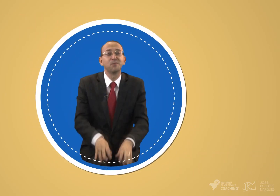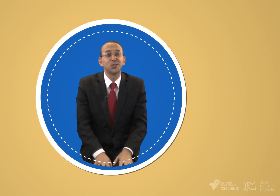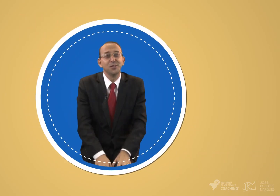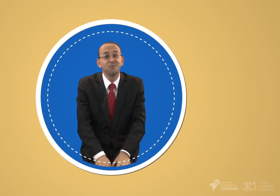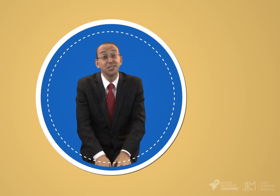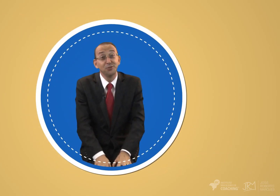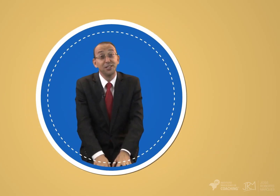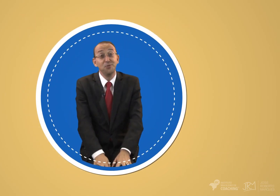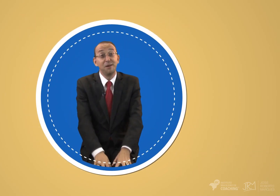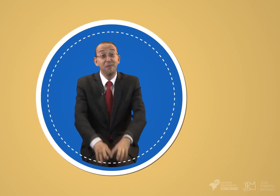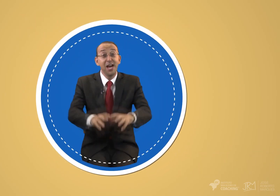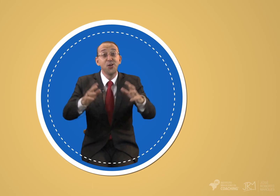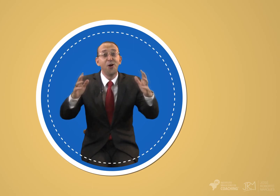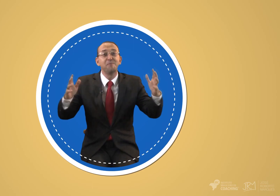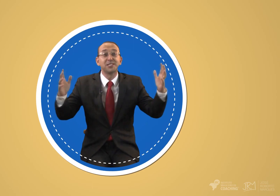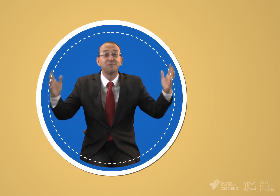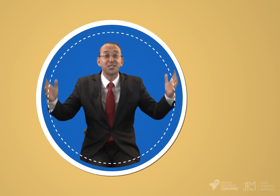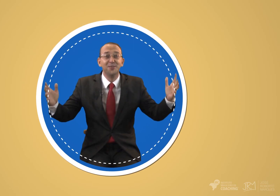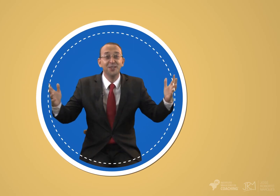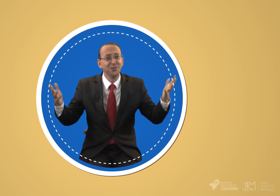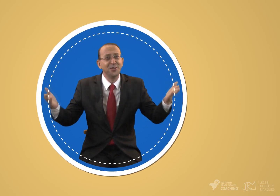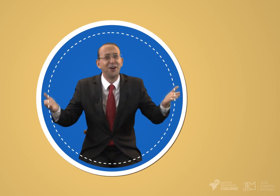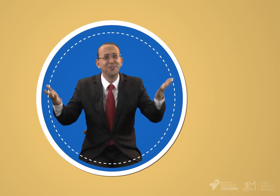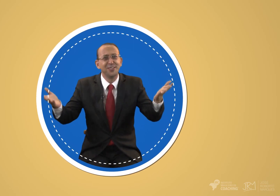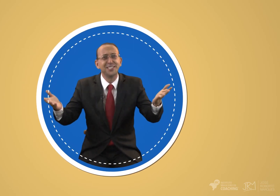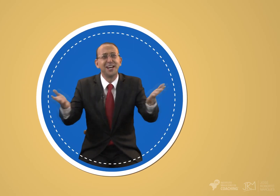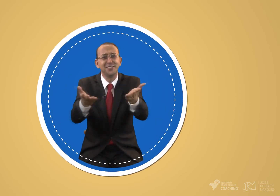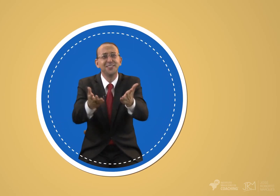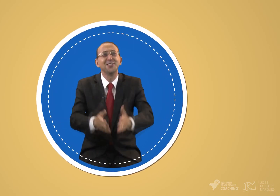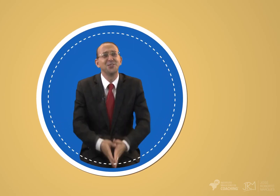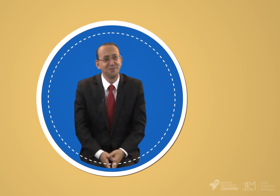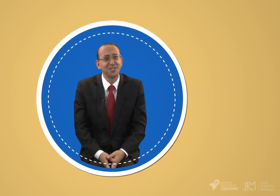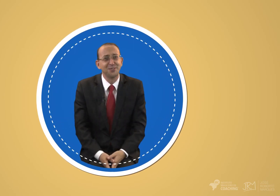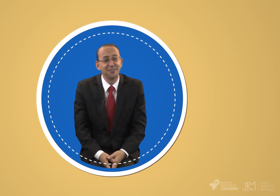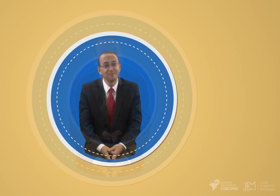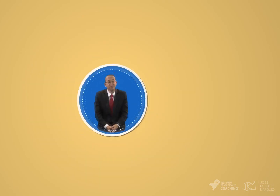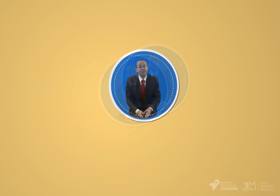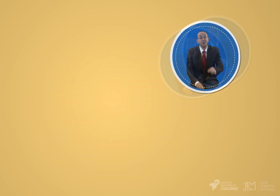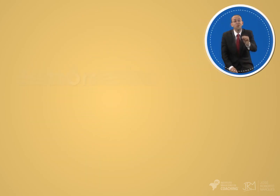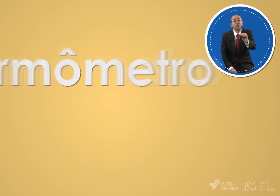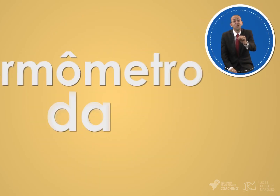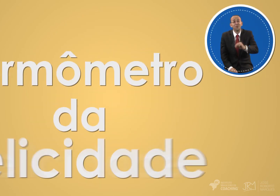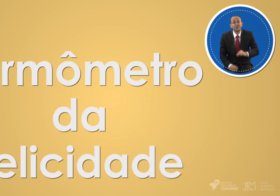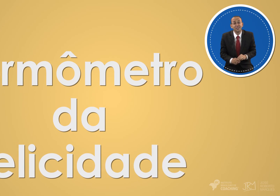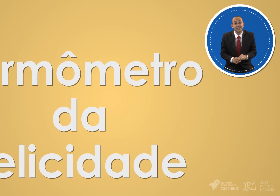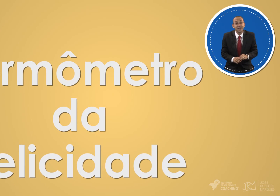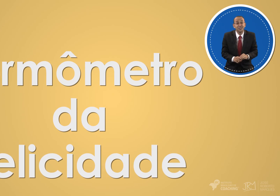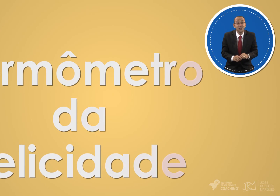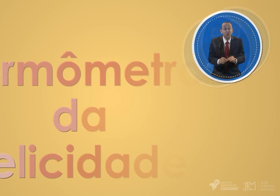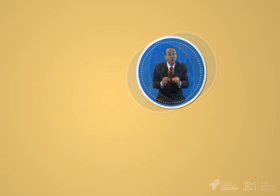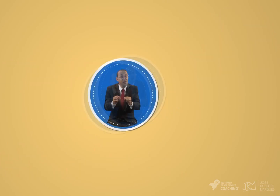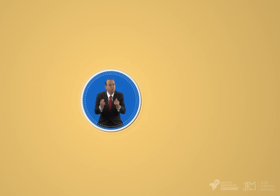para que as pessoas possam ter uma maior percepção do grau de felicidade de uma pessoa o termo da